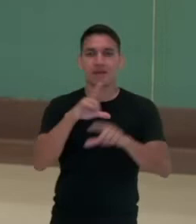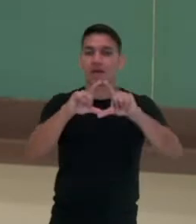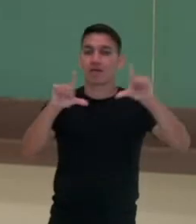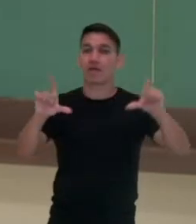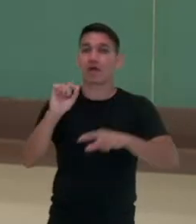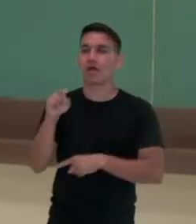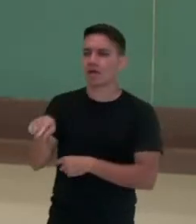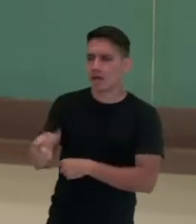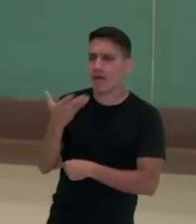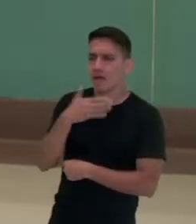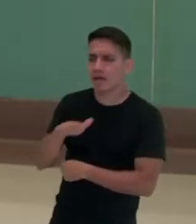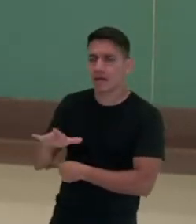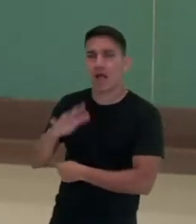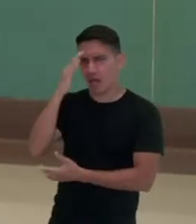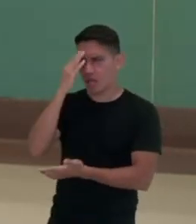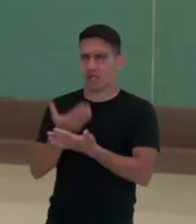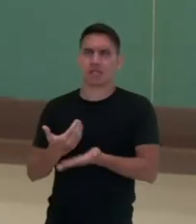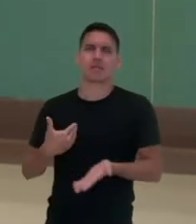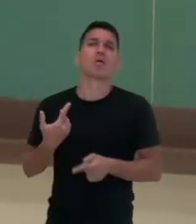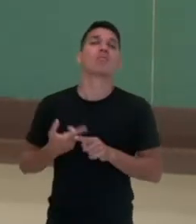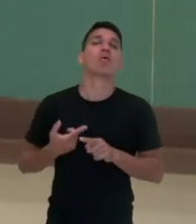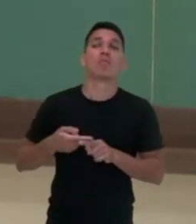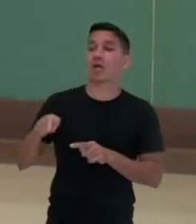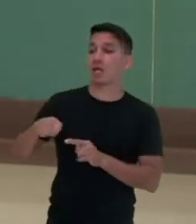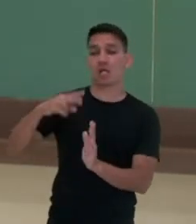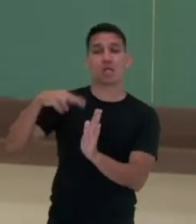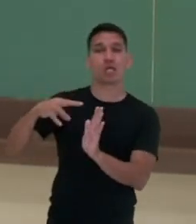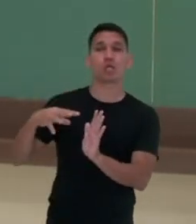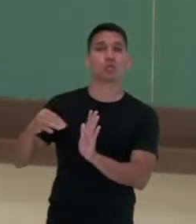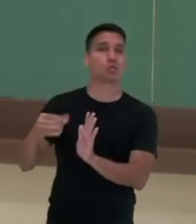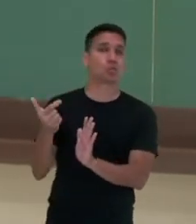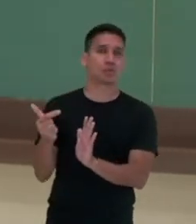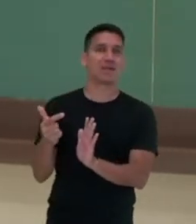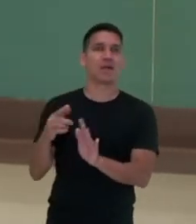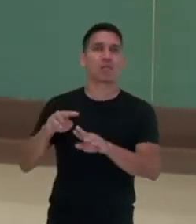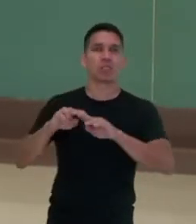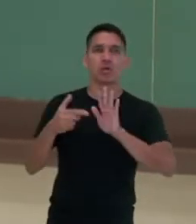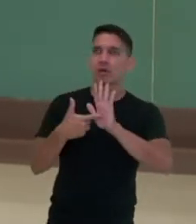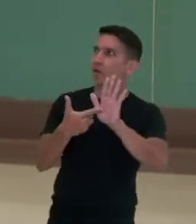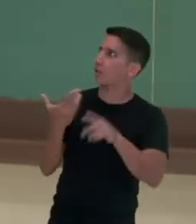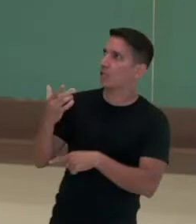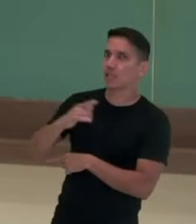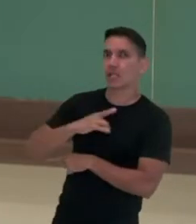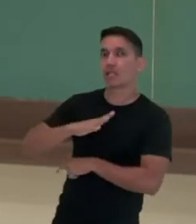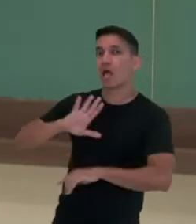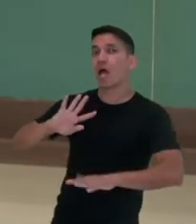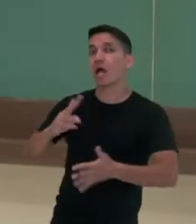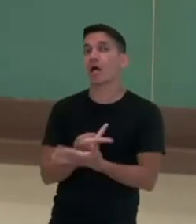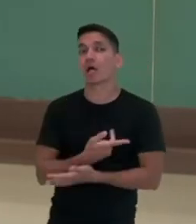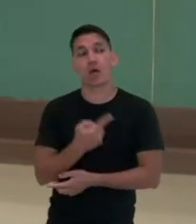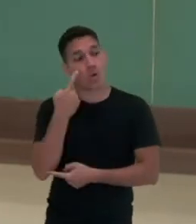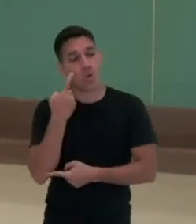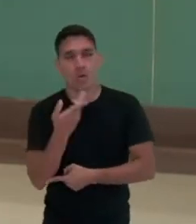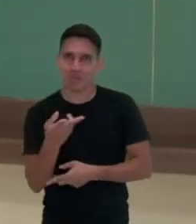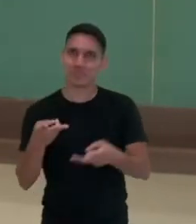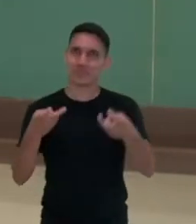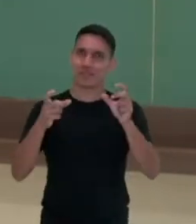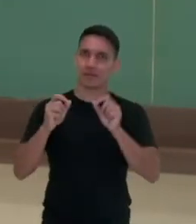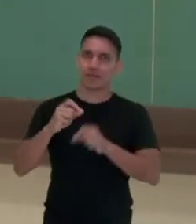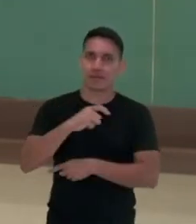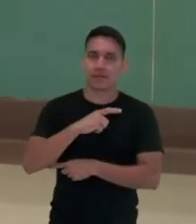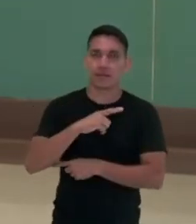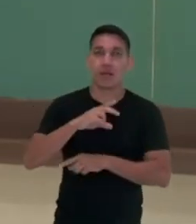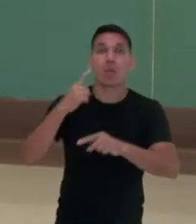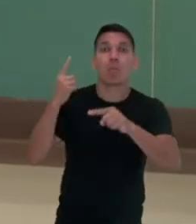menor acredita em mim porque não leu tudo. Esse porquê indica causa, ele poderia ser substituído facilmente por causa, percebam? Então assim,